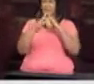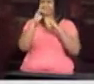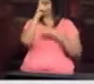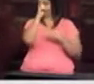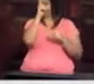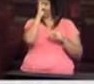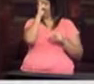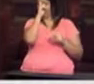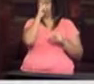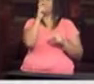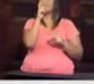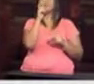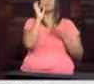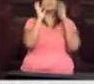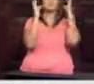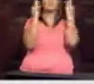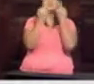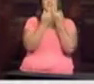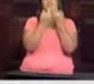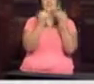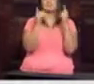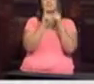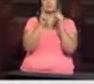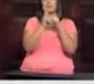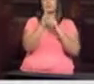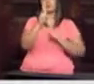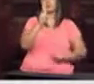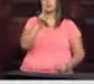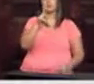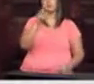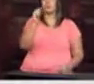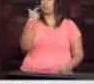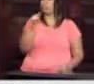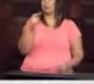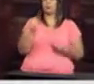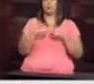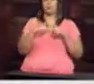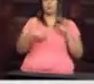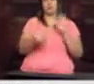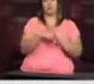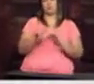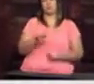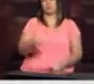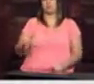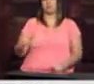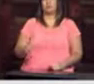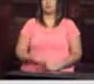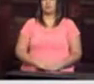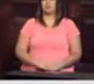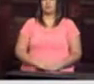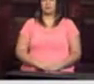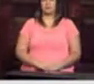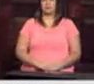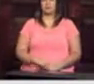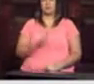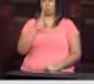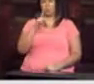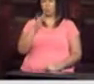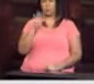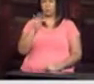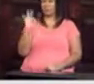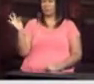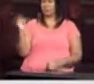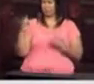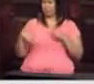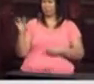mal. Quando, por exemplo, a UPA não tem pediatra. Quando a UPA da Taquara está os trancos e barrancos